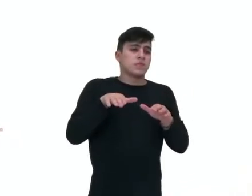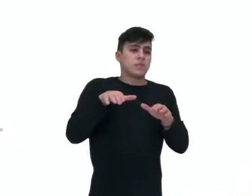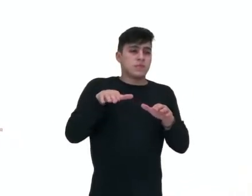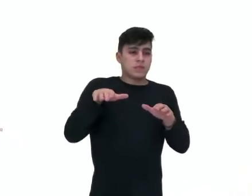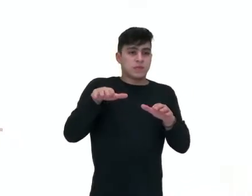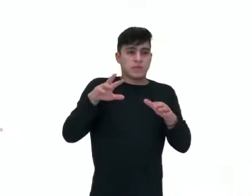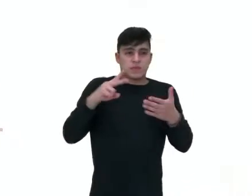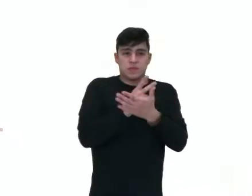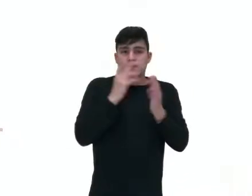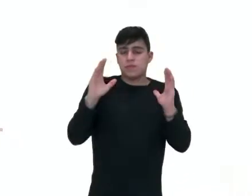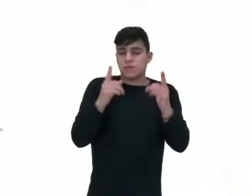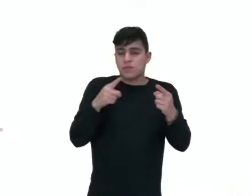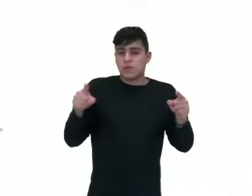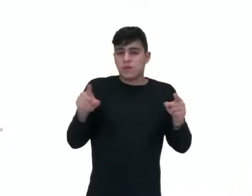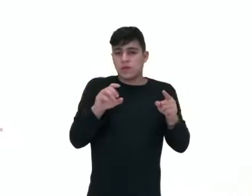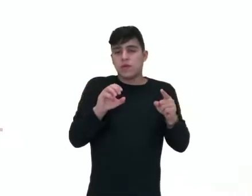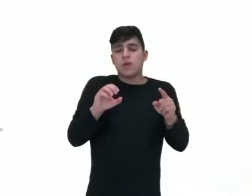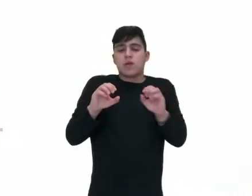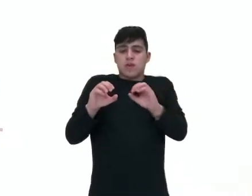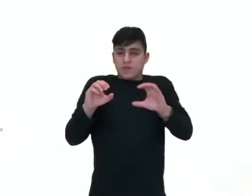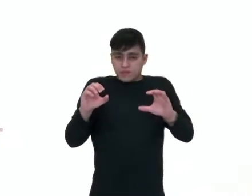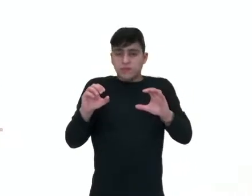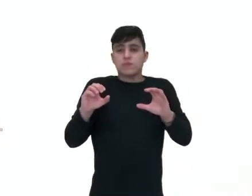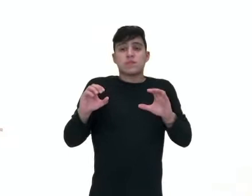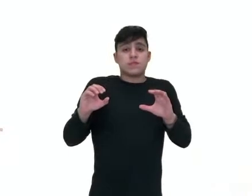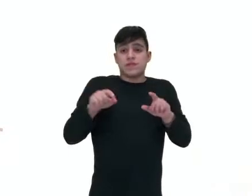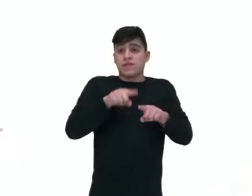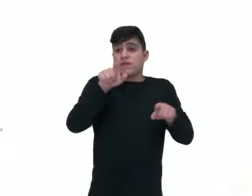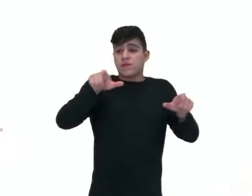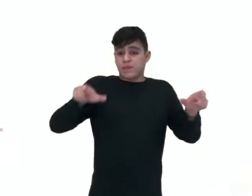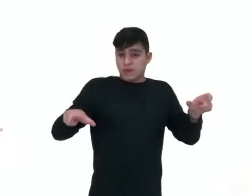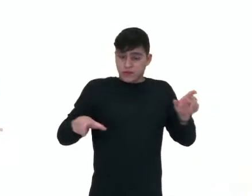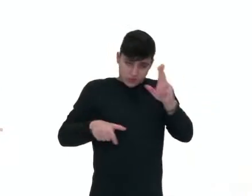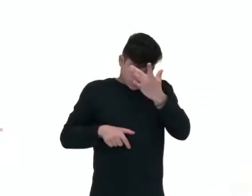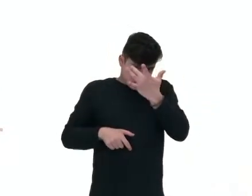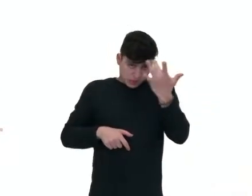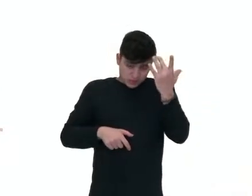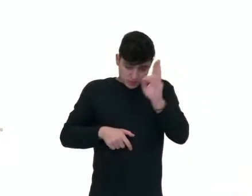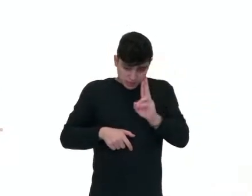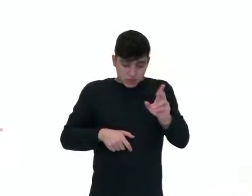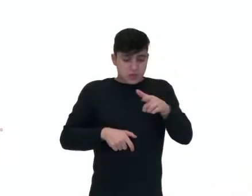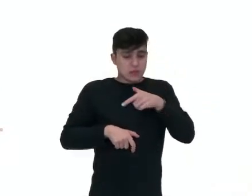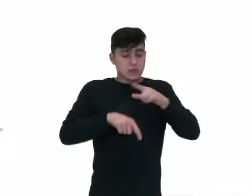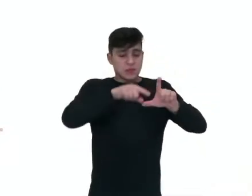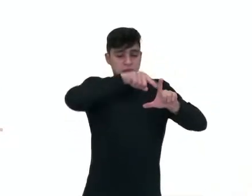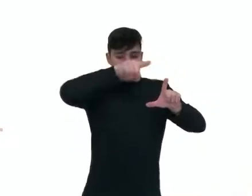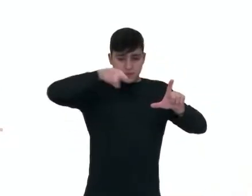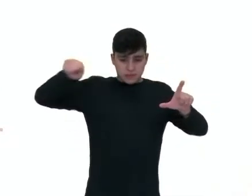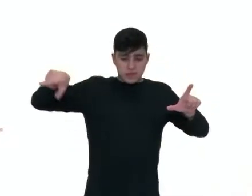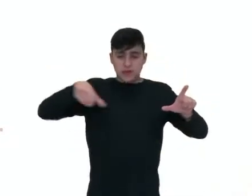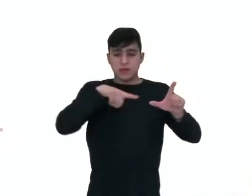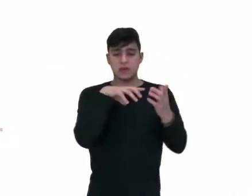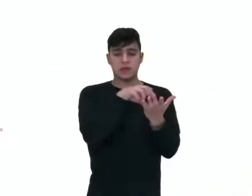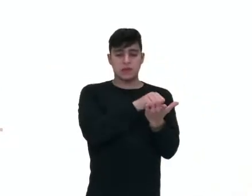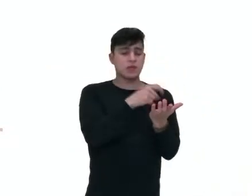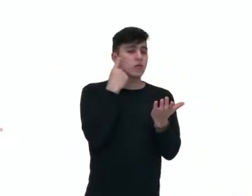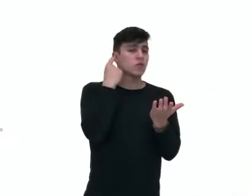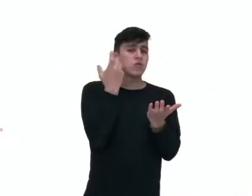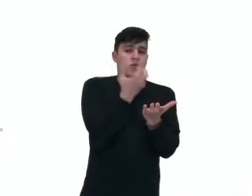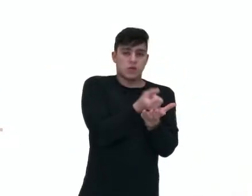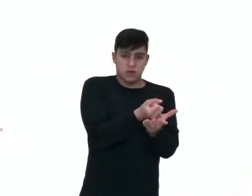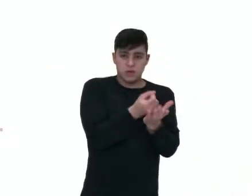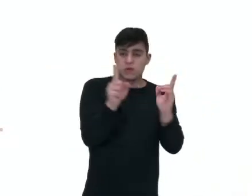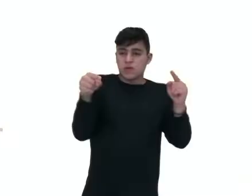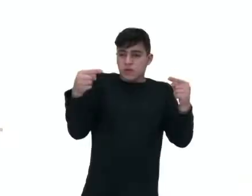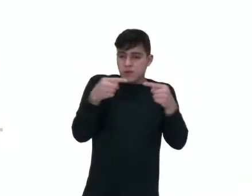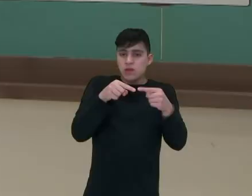ocidental e é usada por diversos músicos, né? Ela utiliza notas musicais que registram os sons em relação